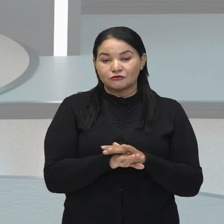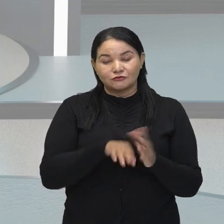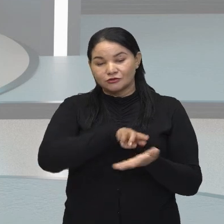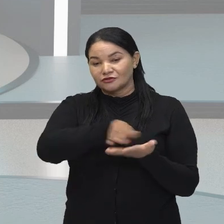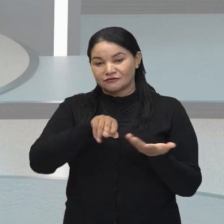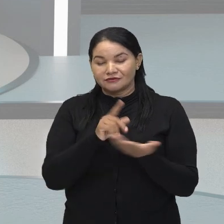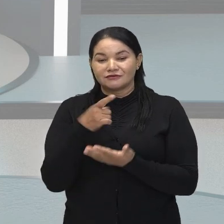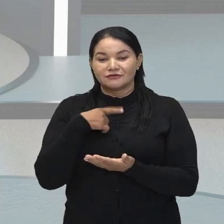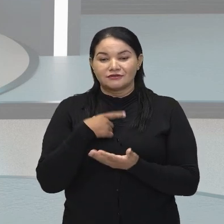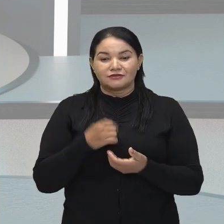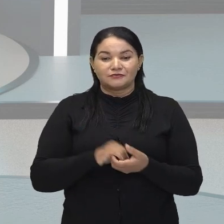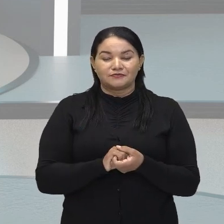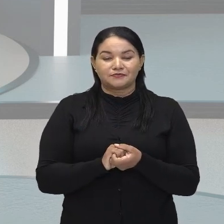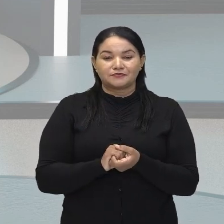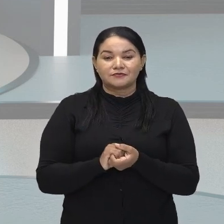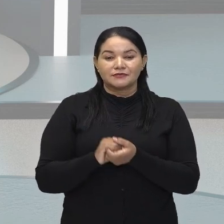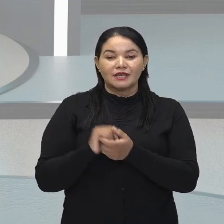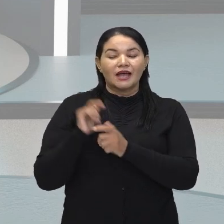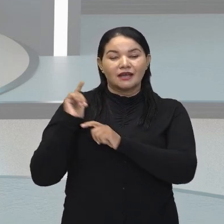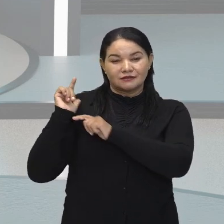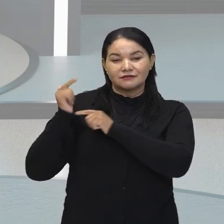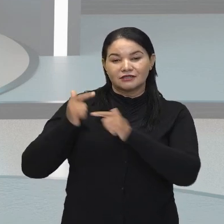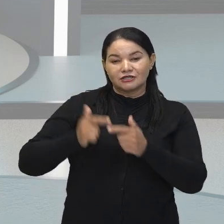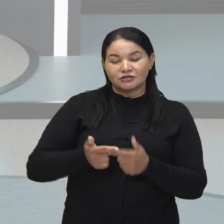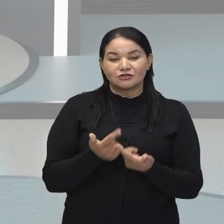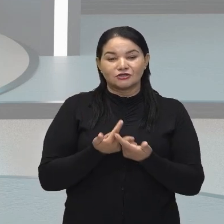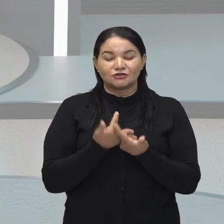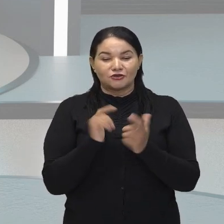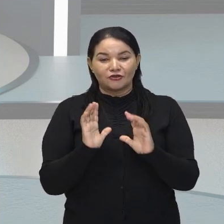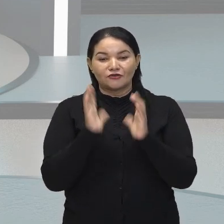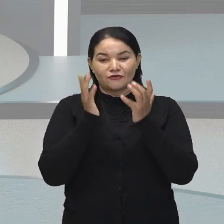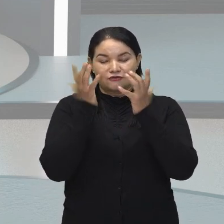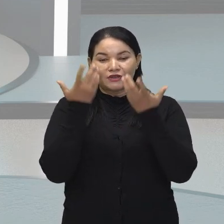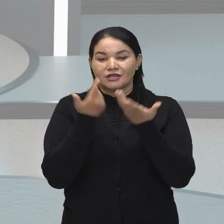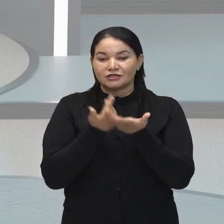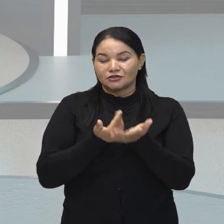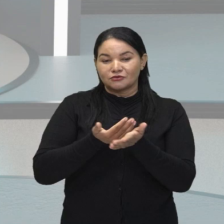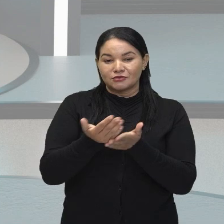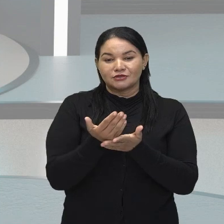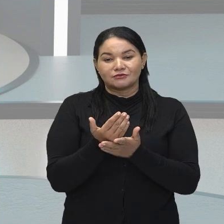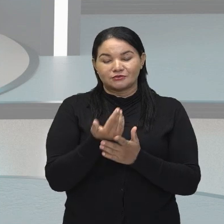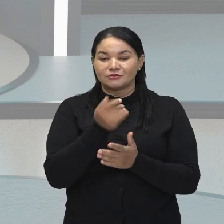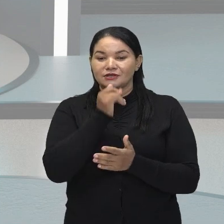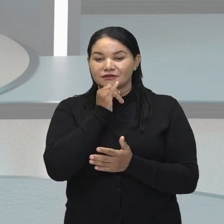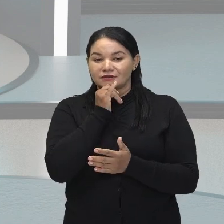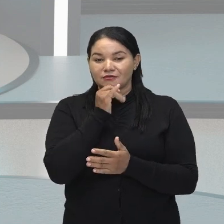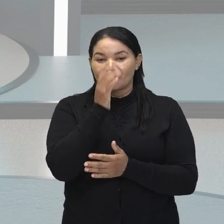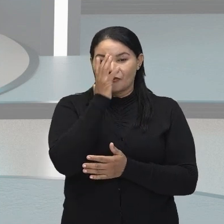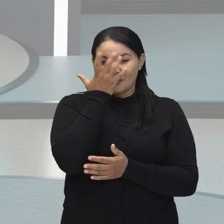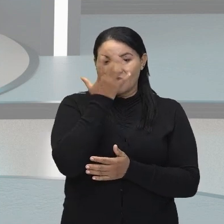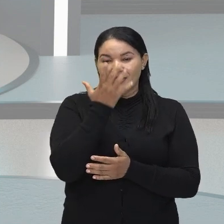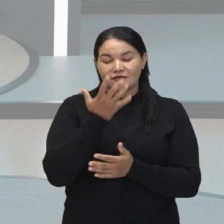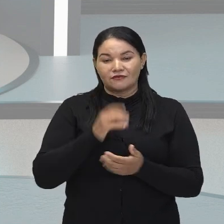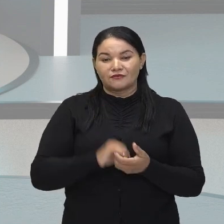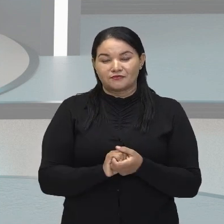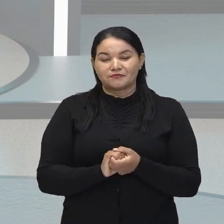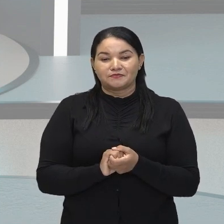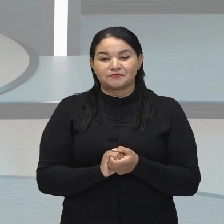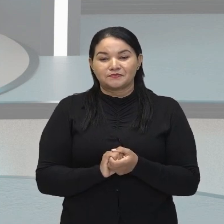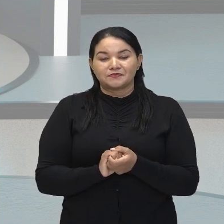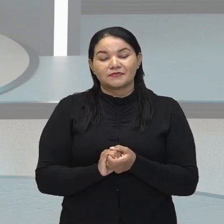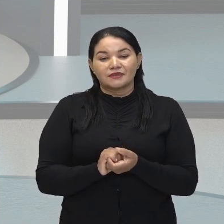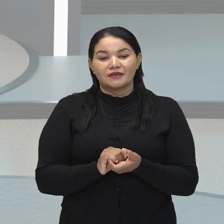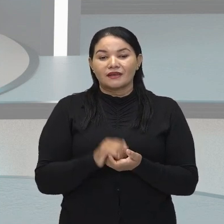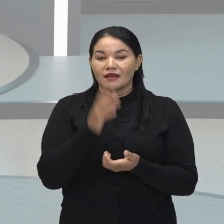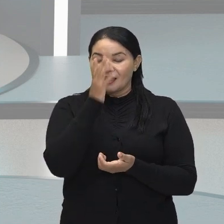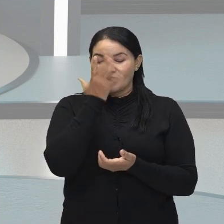forma, tradições festivas foram surgindo, como, por exemplo, o Carnaval. Sim, o Carnaval é uma